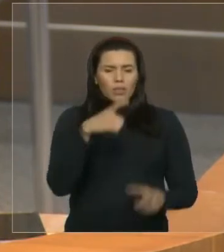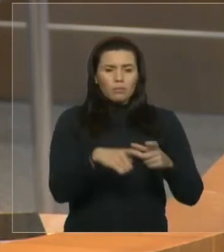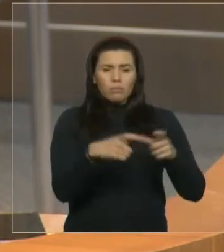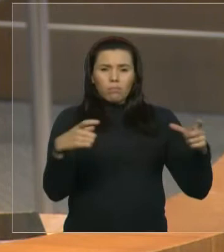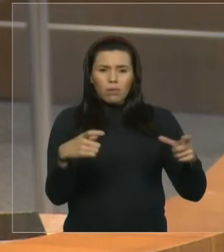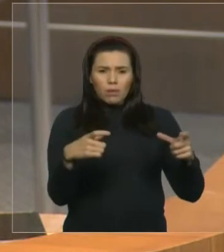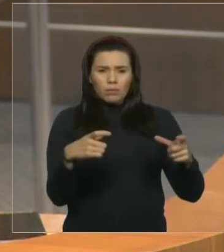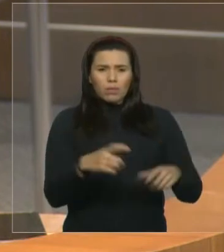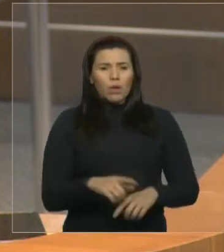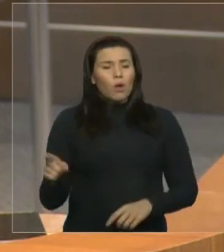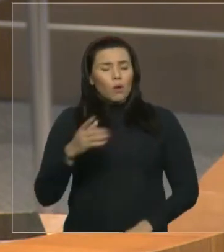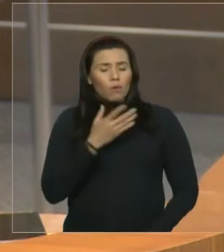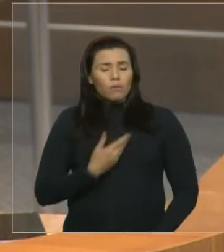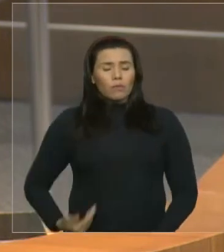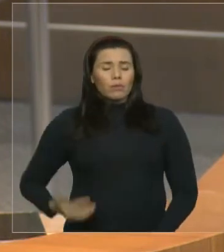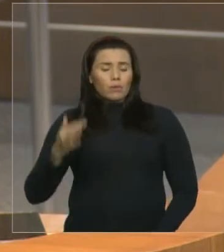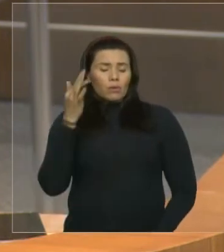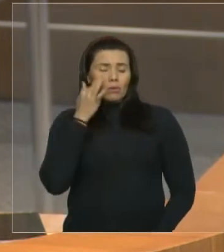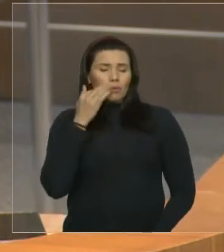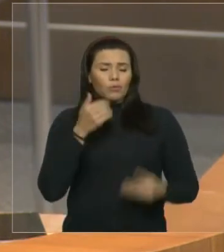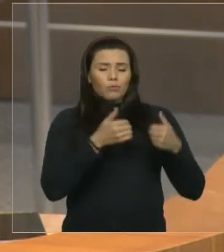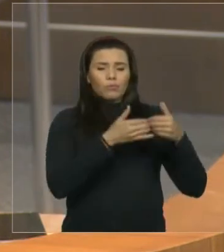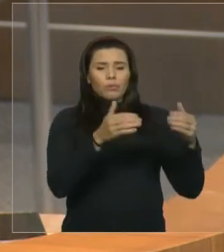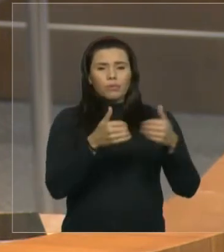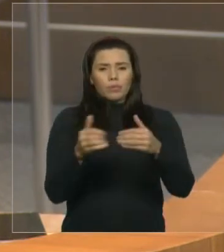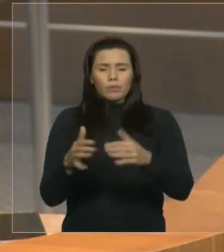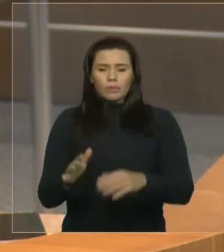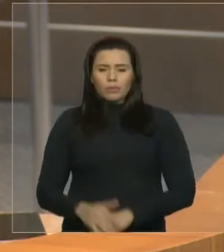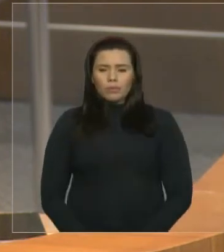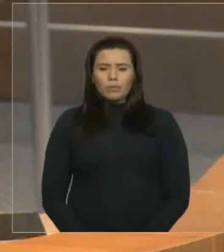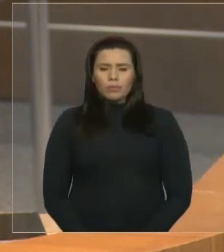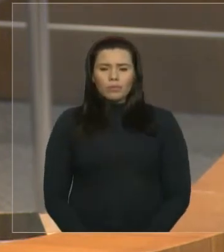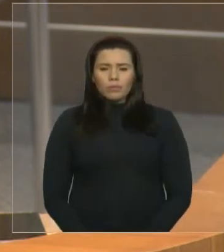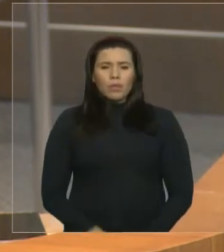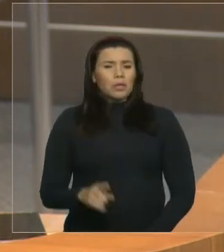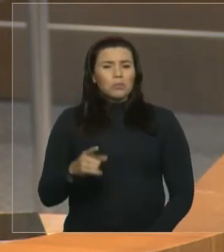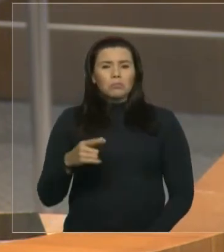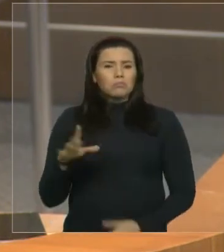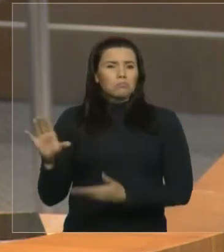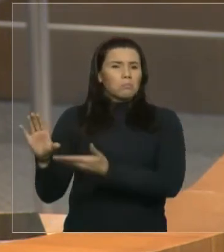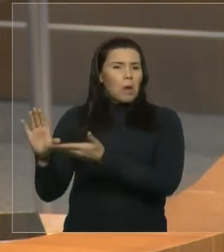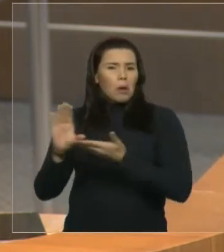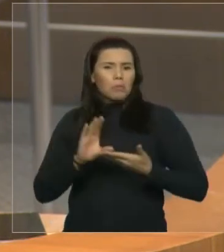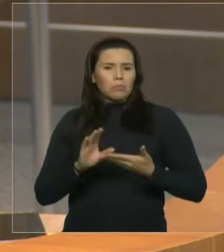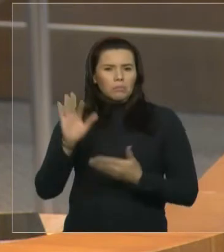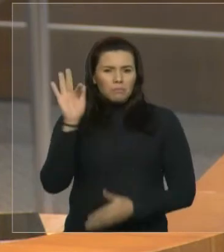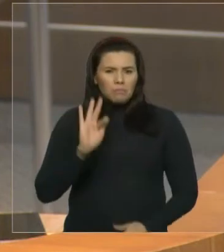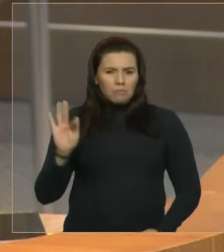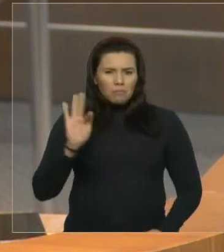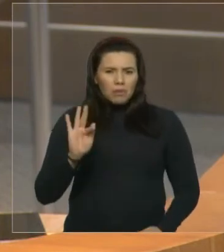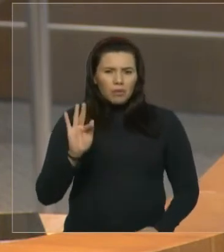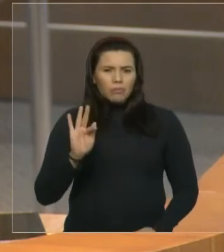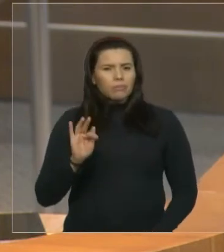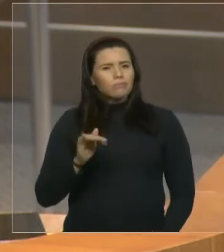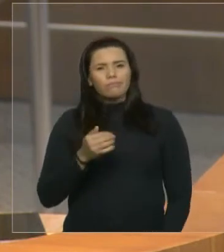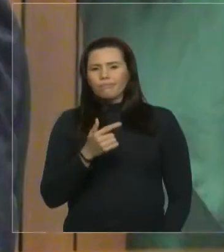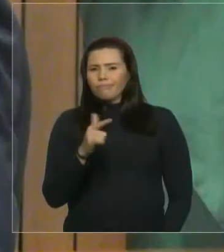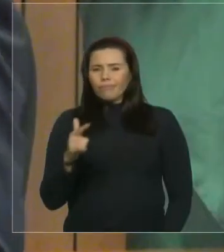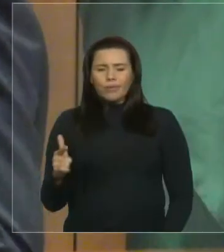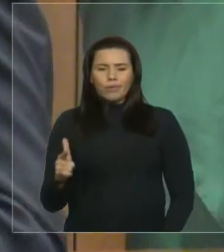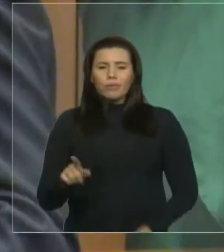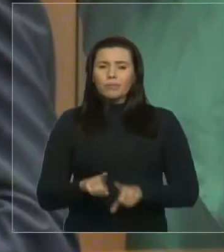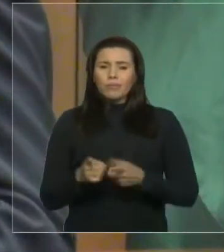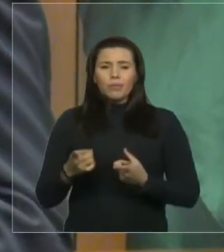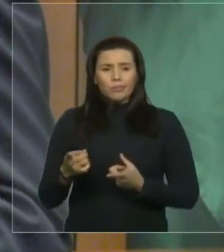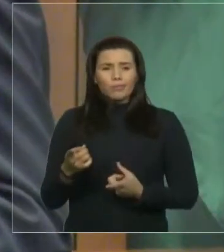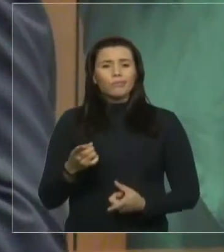governo federal, onde está a maior riqueza do país. Ou seja, não parou de abrir serviço. E